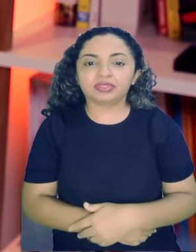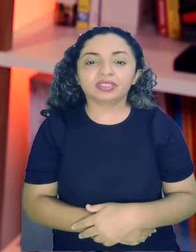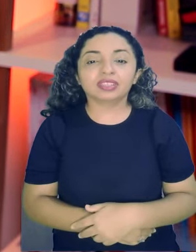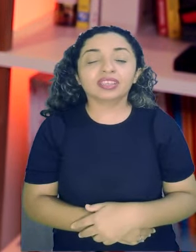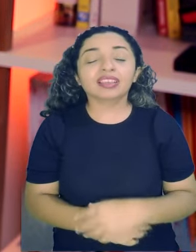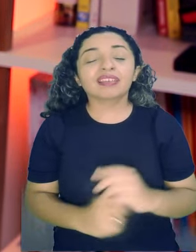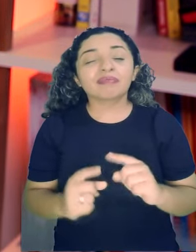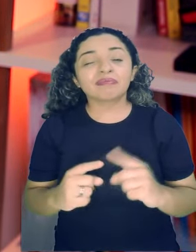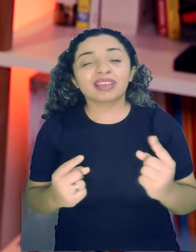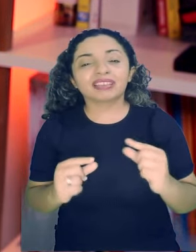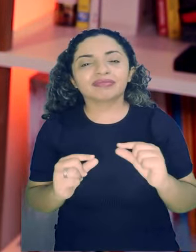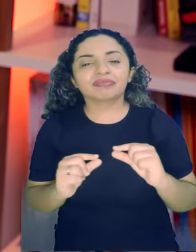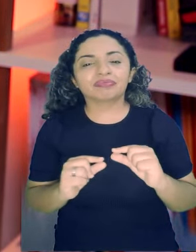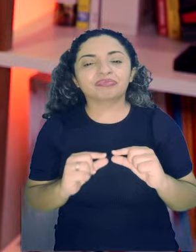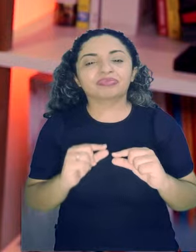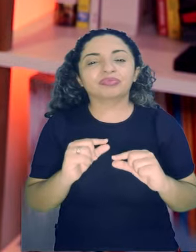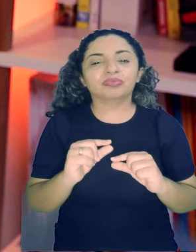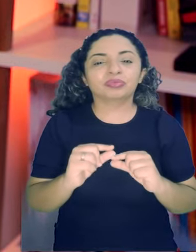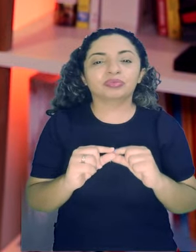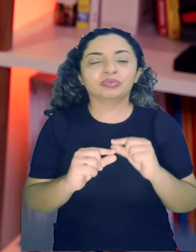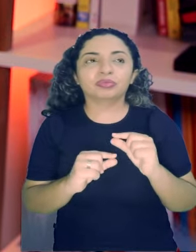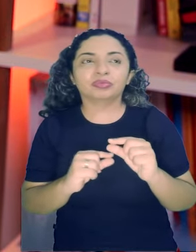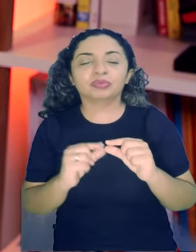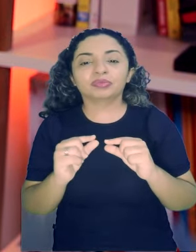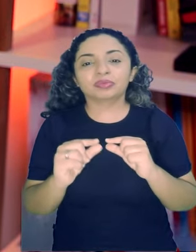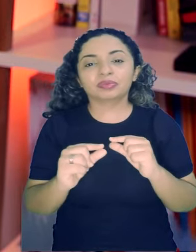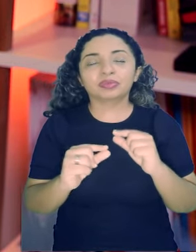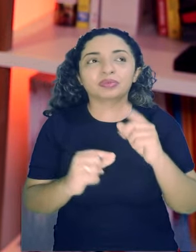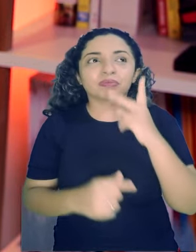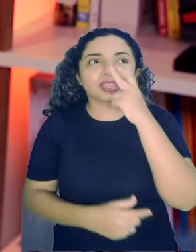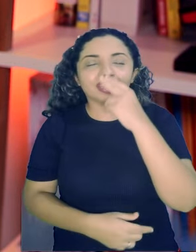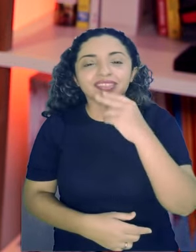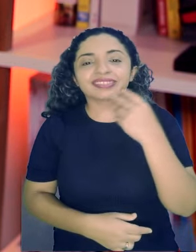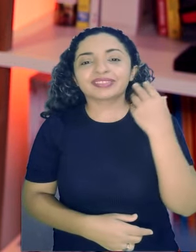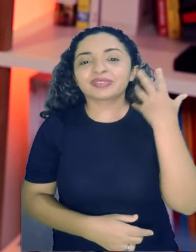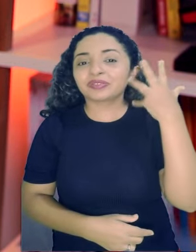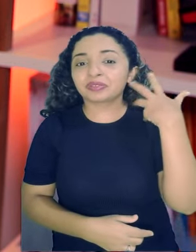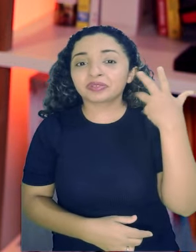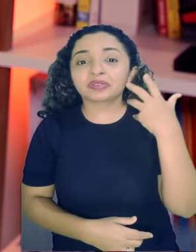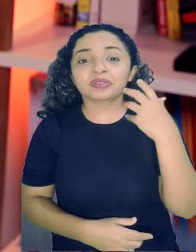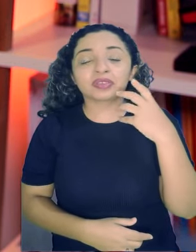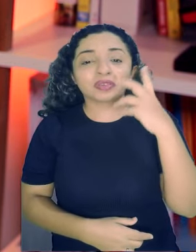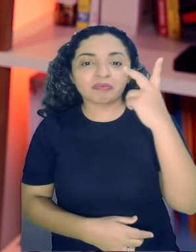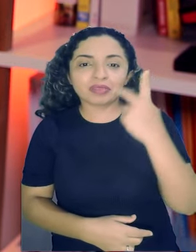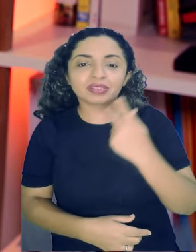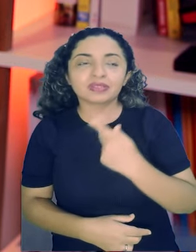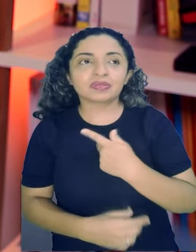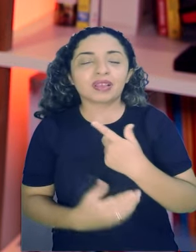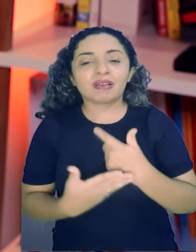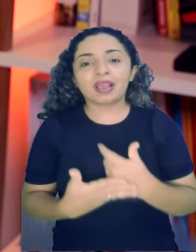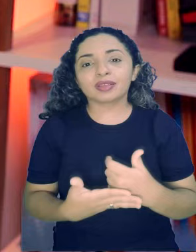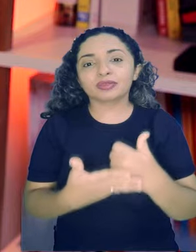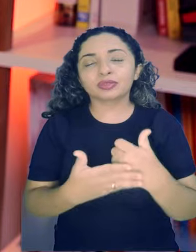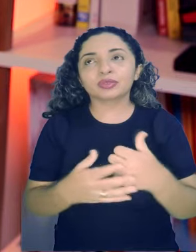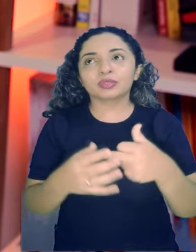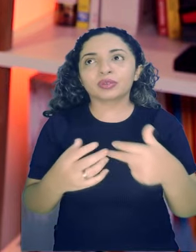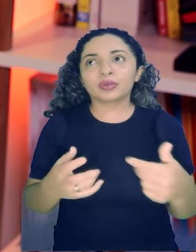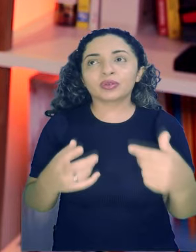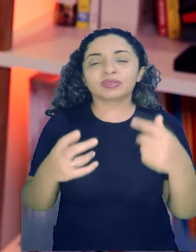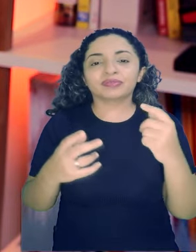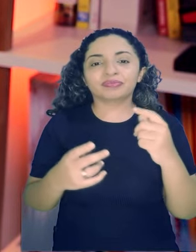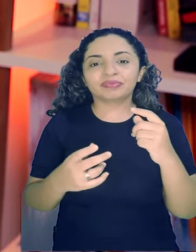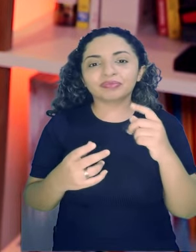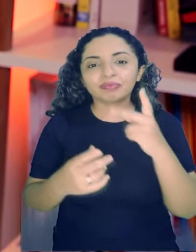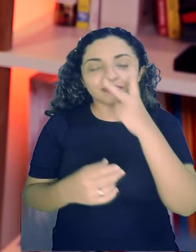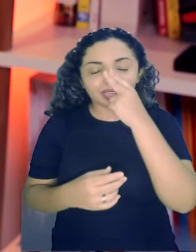de formiguinha também, sabe? É um discurso muito batido, muito repetitivo, de que faça a sua parte. Solução